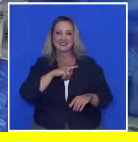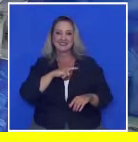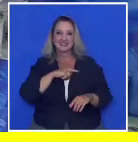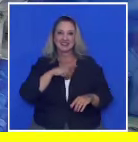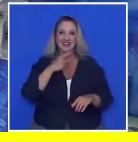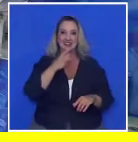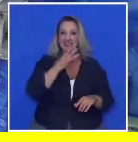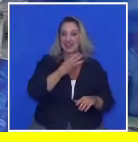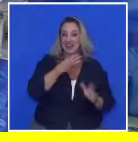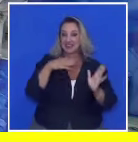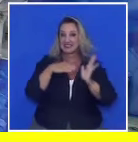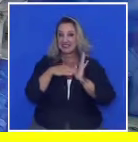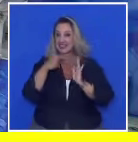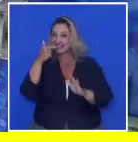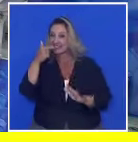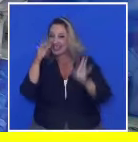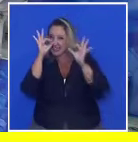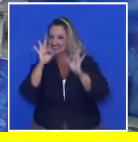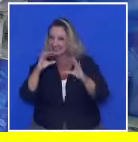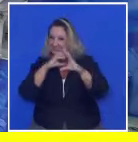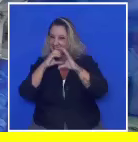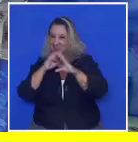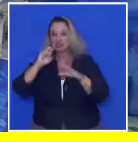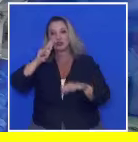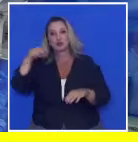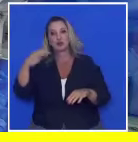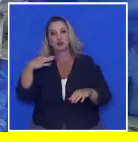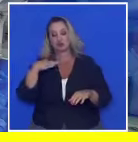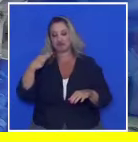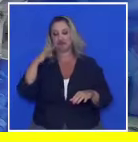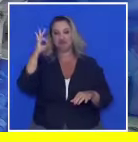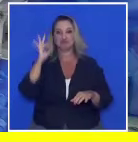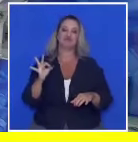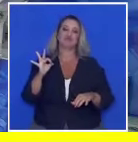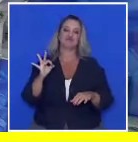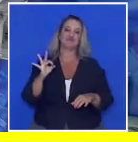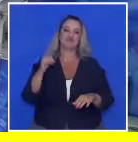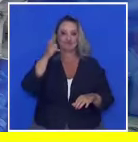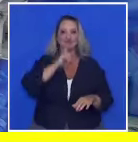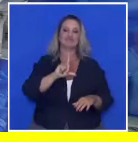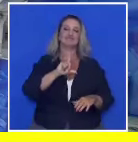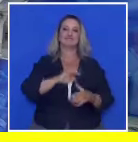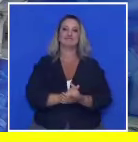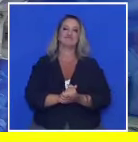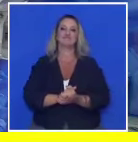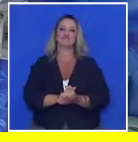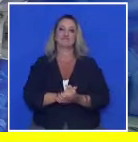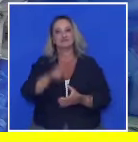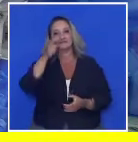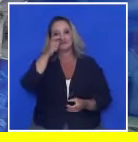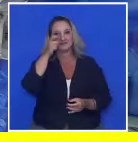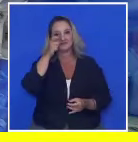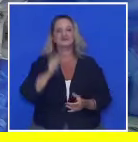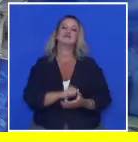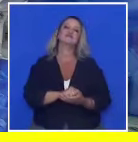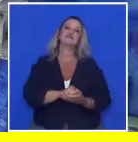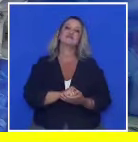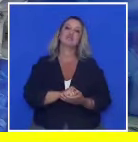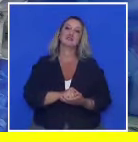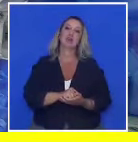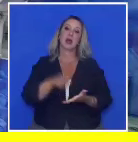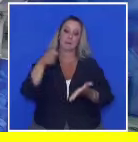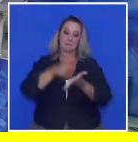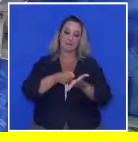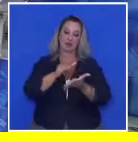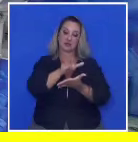de 3 a 7 acertos ou acertar o time do coração, ganha. Acompanhe, portanto, a